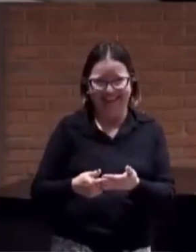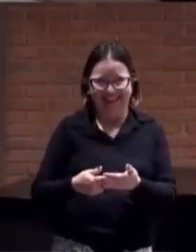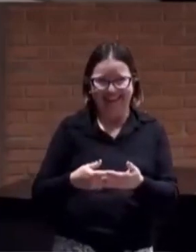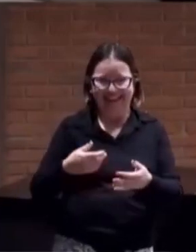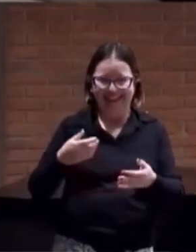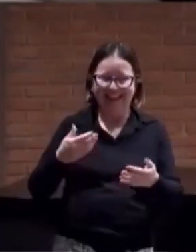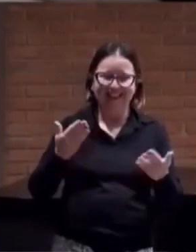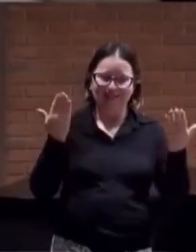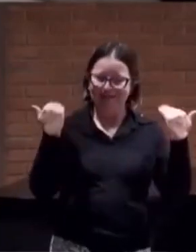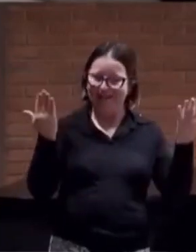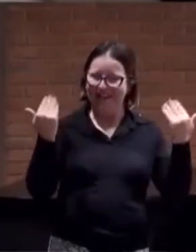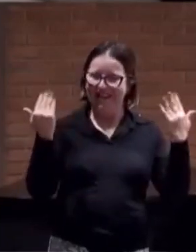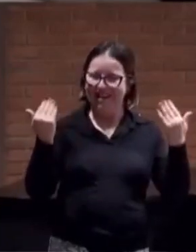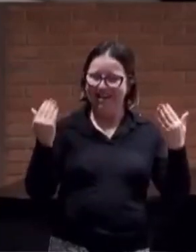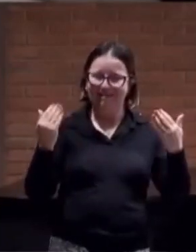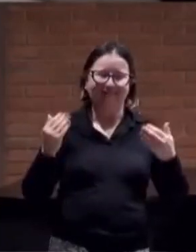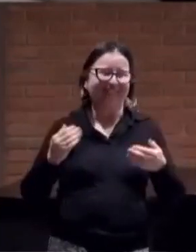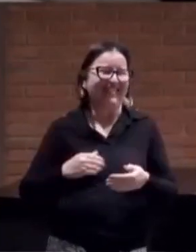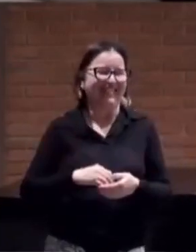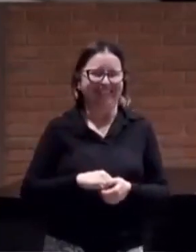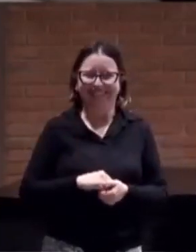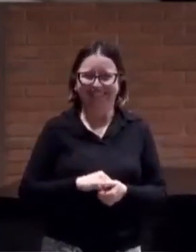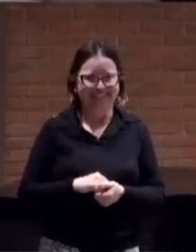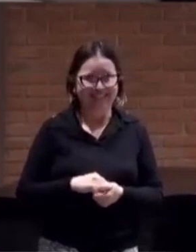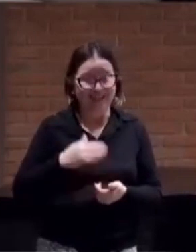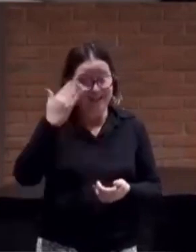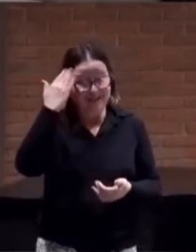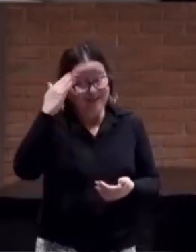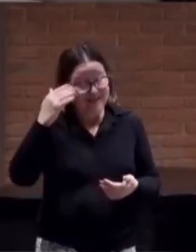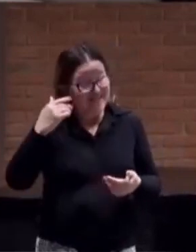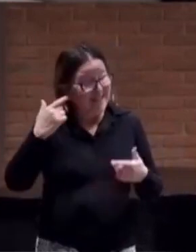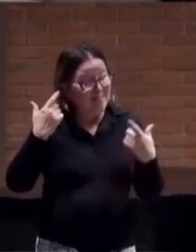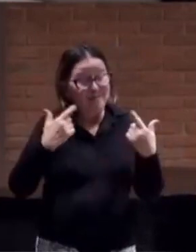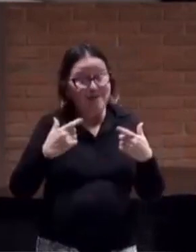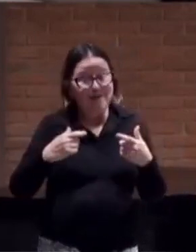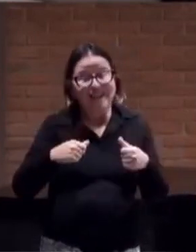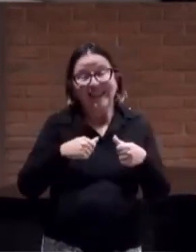Não sabe aonde está. Está perdido.